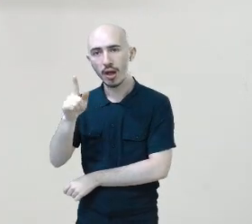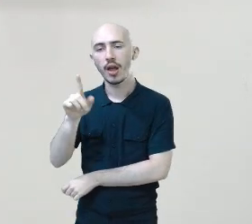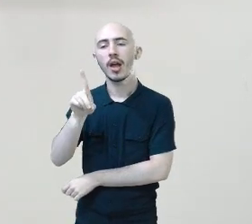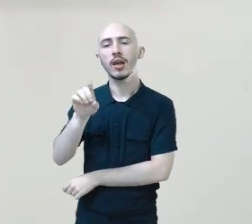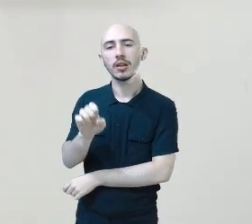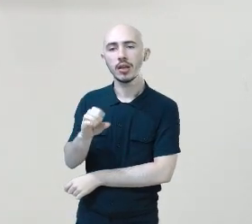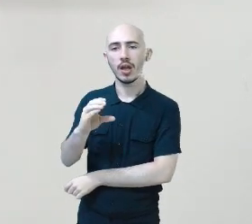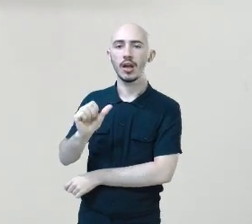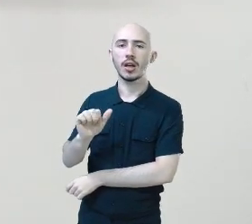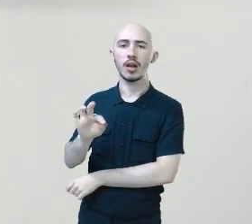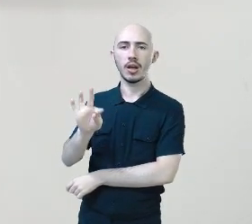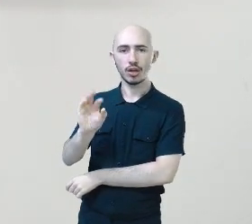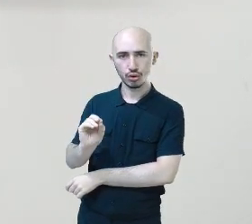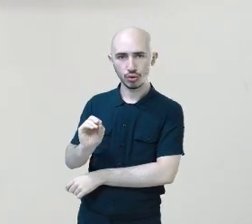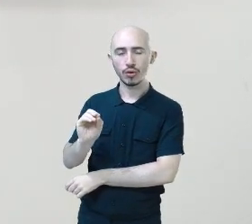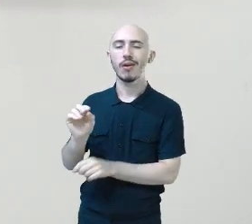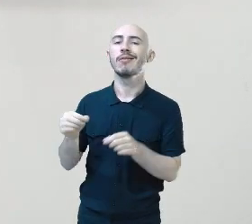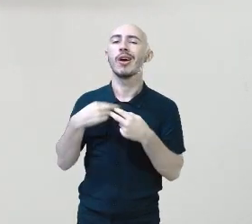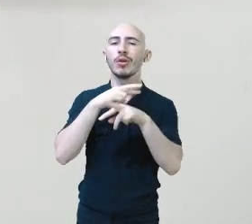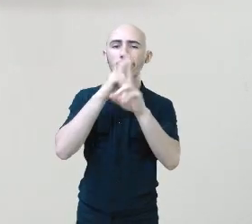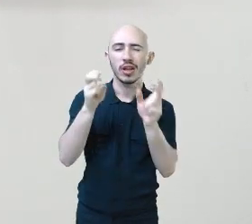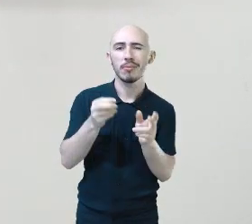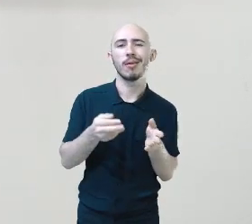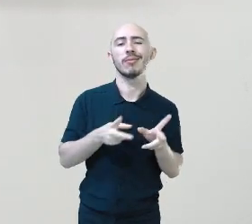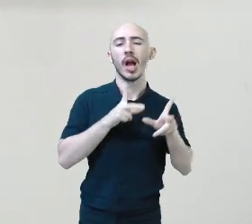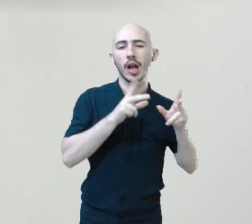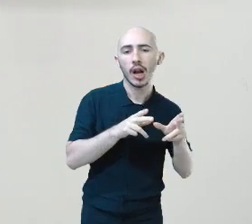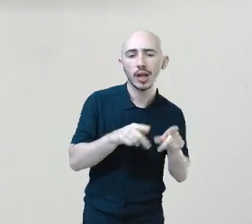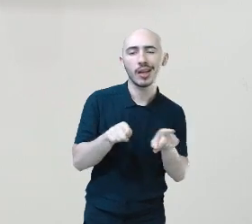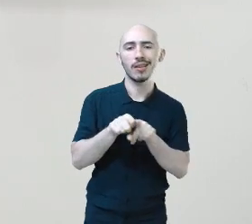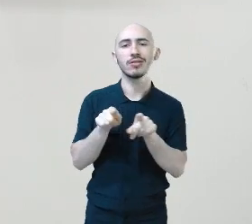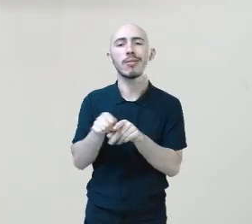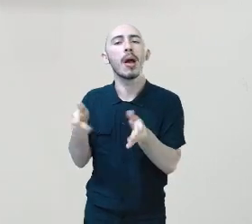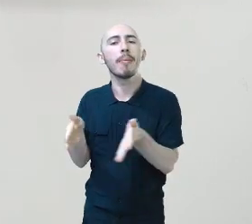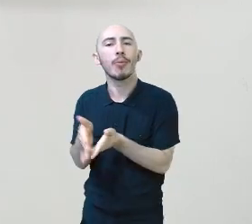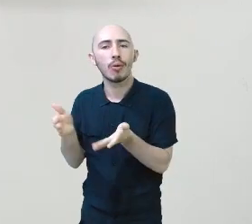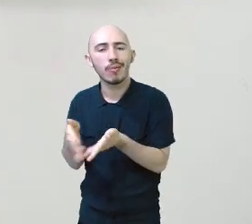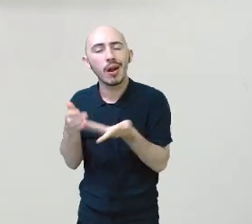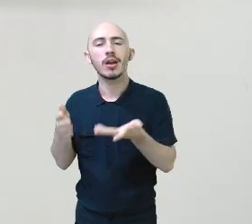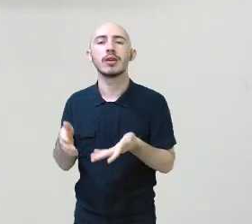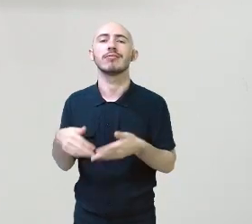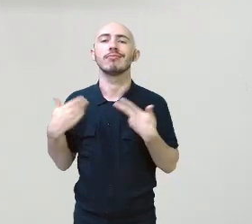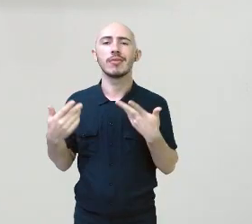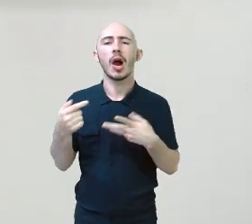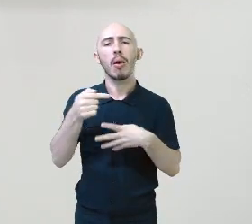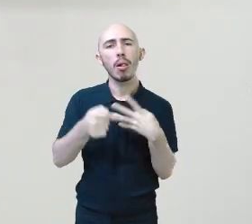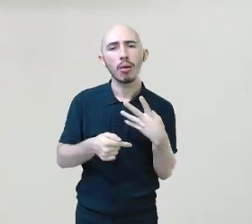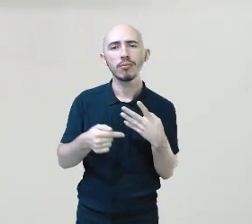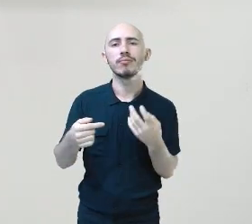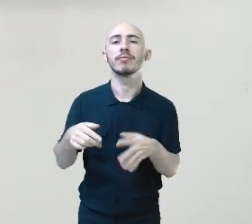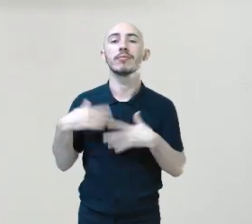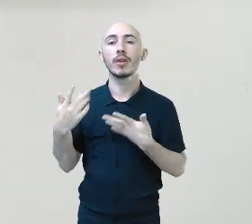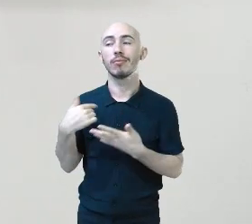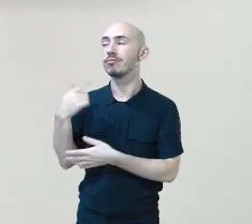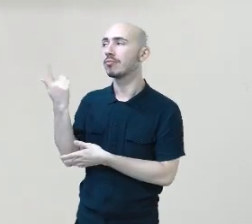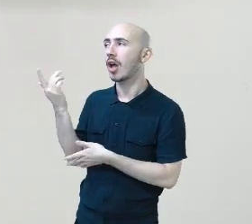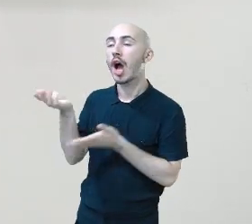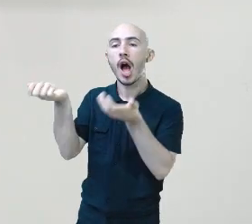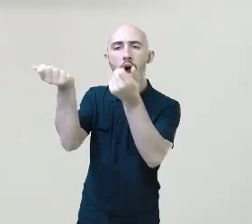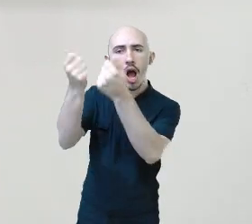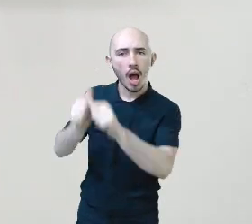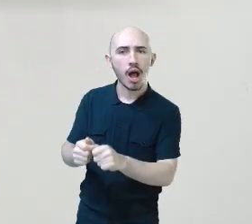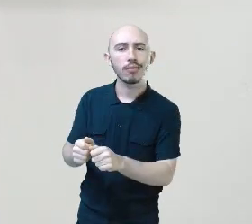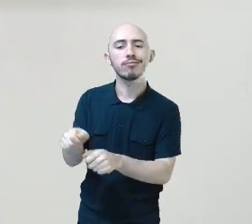dos caranguejos, da pobreza. Vejam que a partir de um espaço, a partir de uma obra de arte, de um